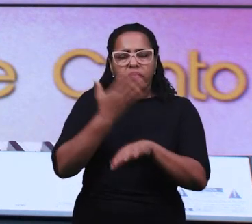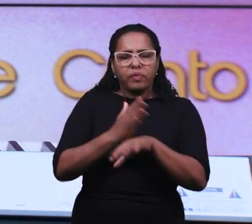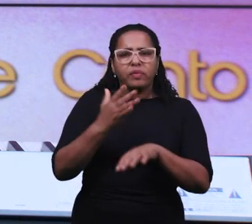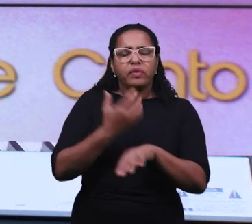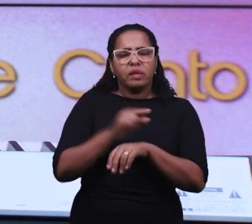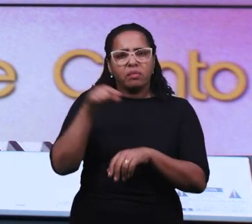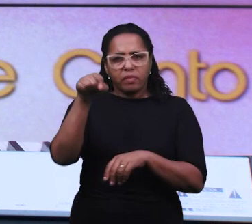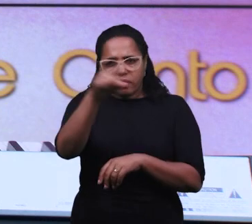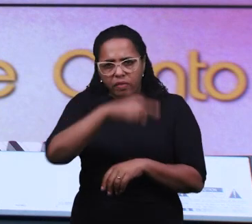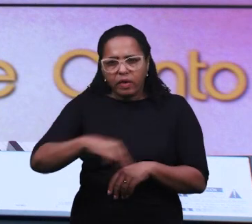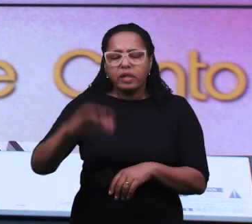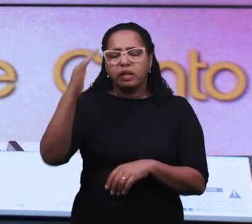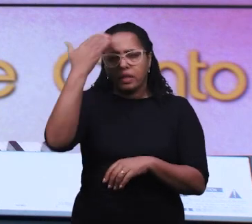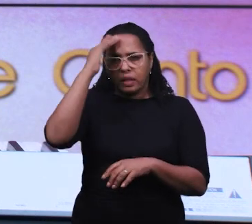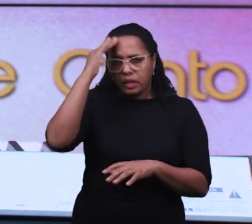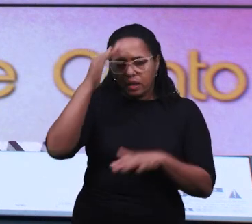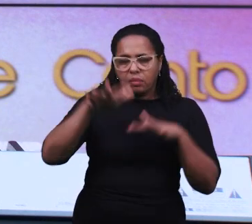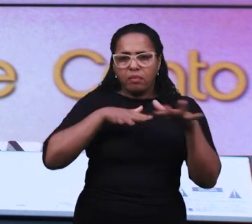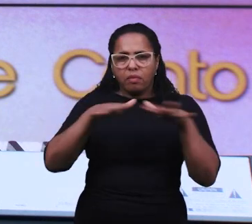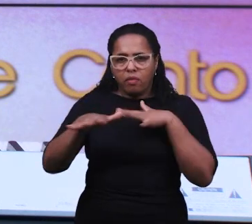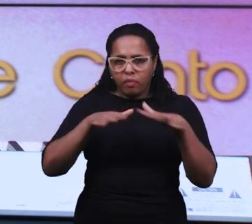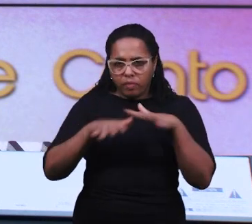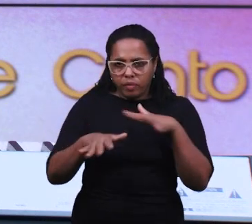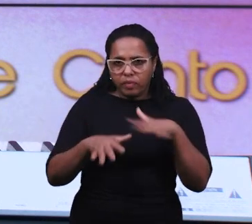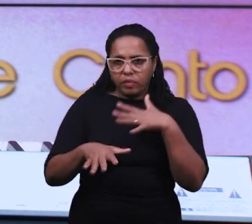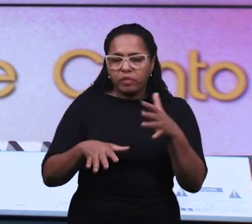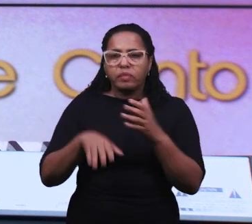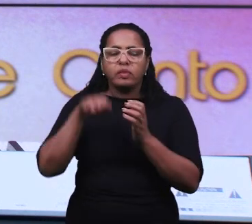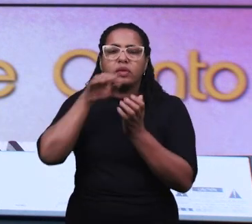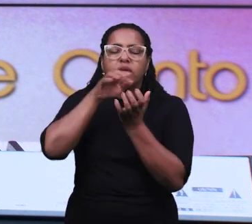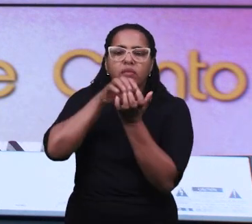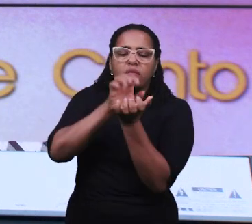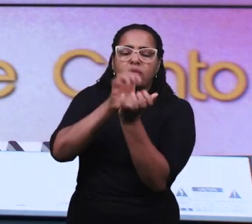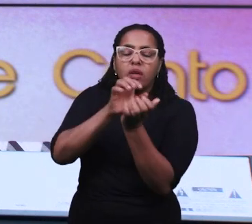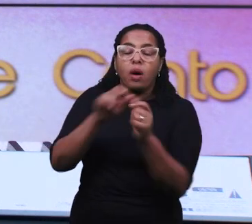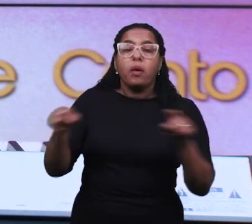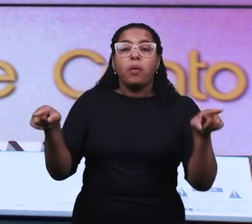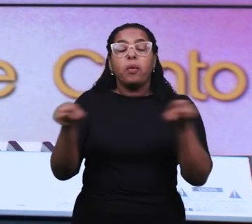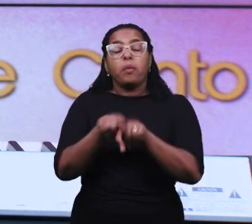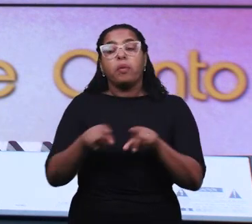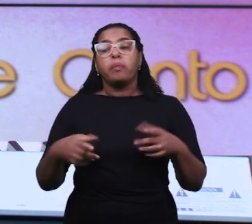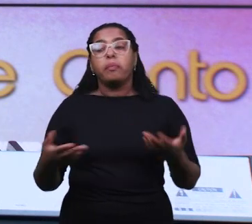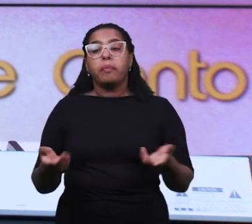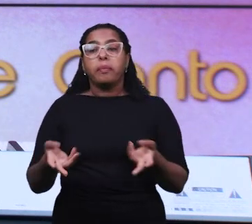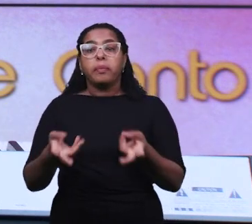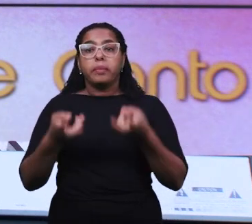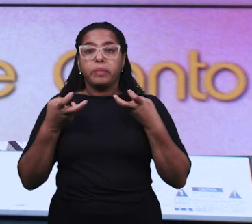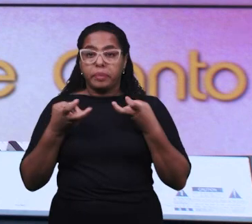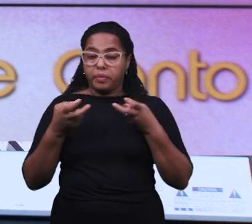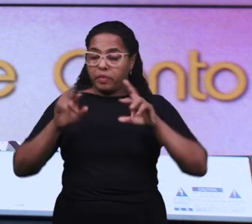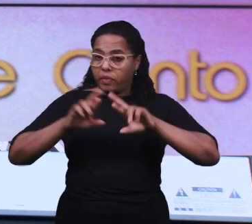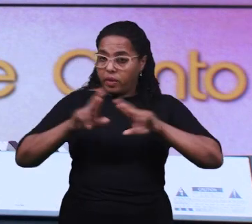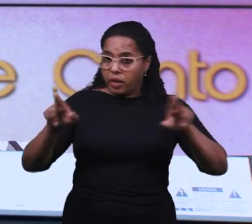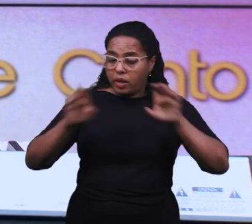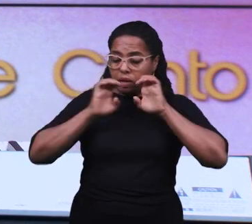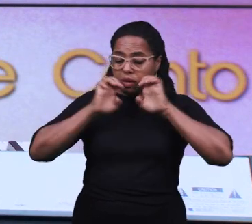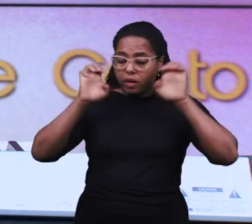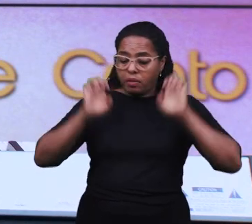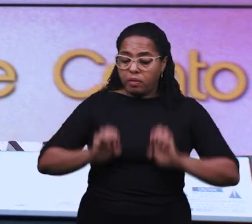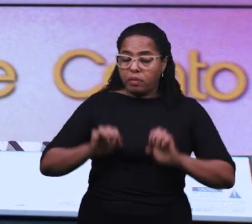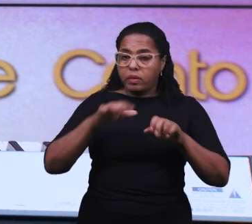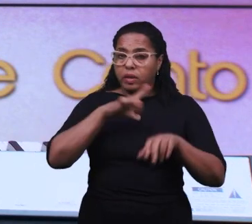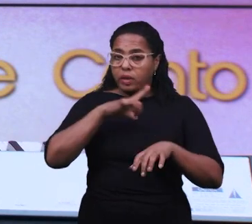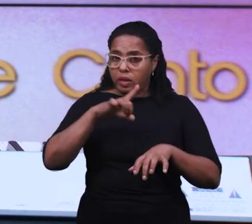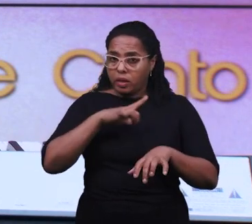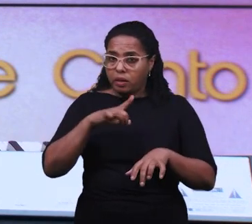cada um reconheça a movimentação dos articuladores. Aqui nós vamos perceber as diferentes posturas